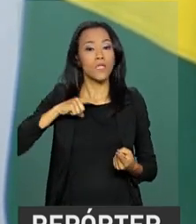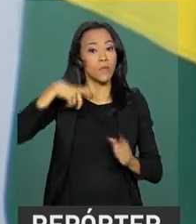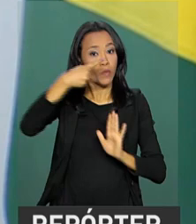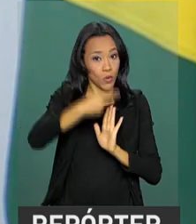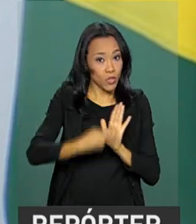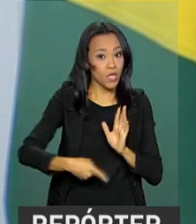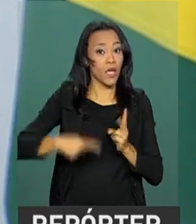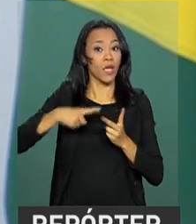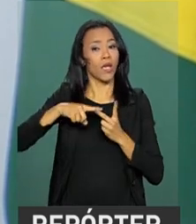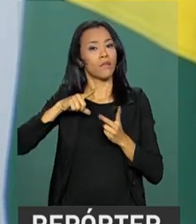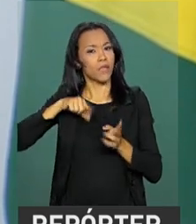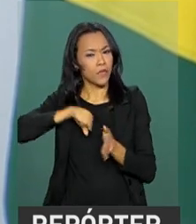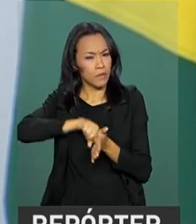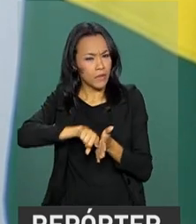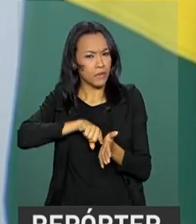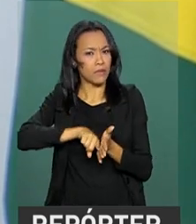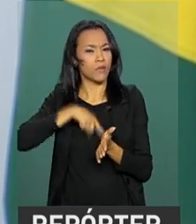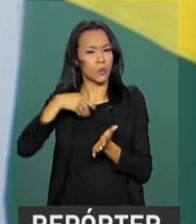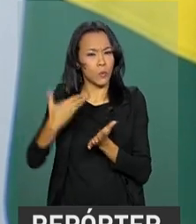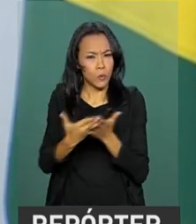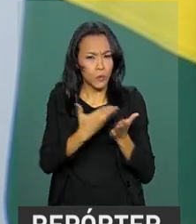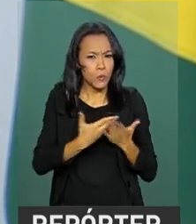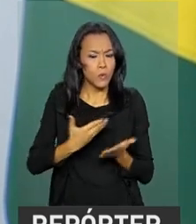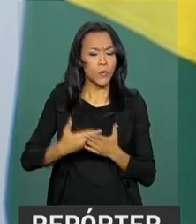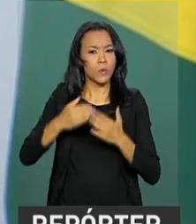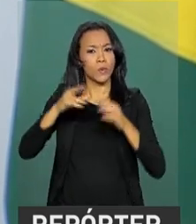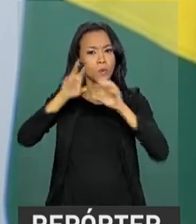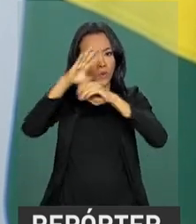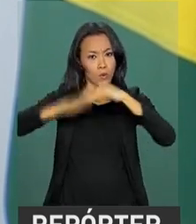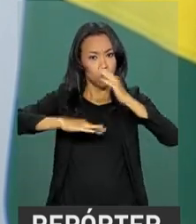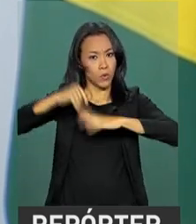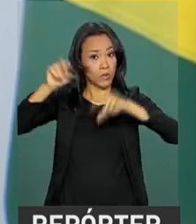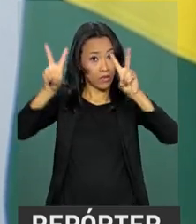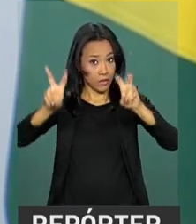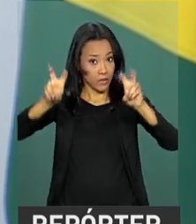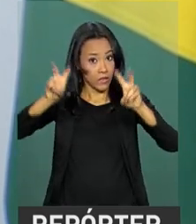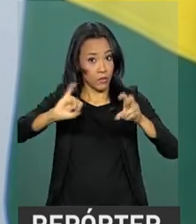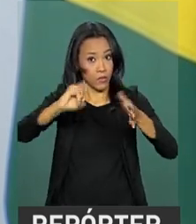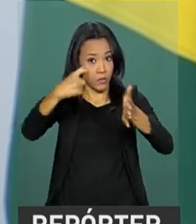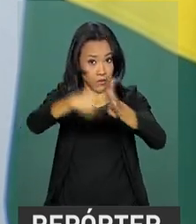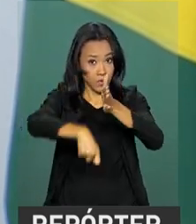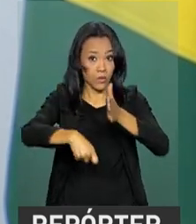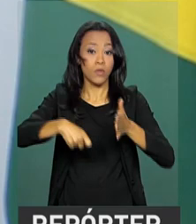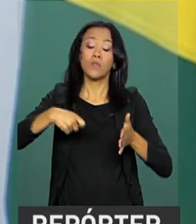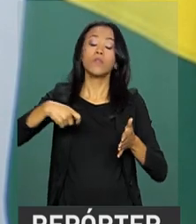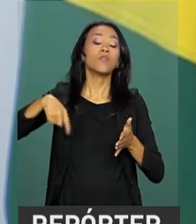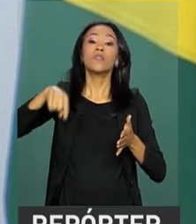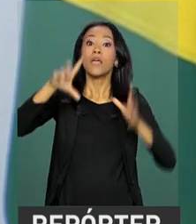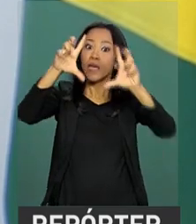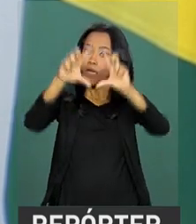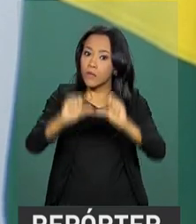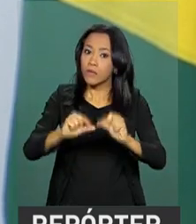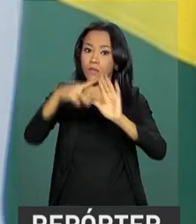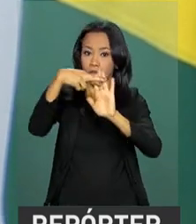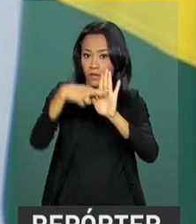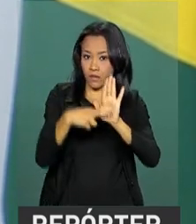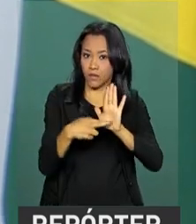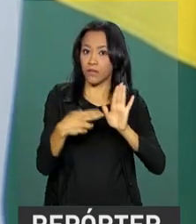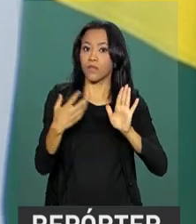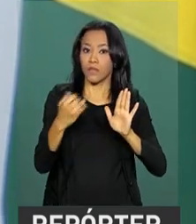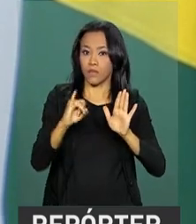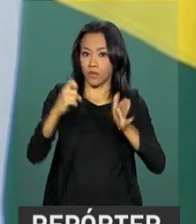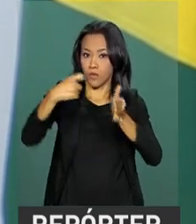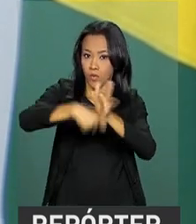tem estudos têm debate sobre esse tema se nós conseguirmos além disso ainda fazer uma simplificação tributária nós teremos